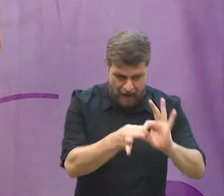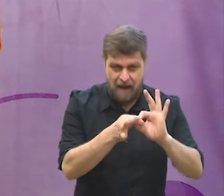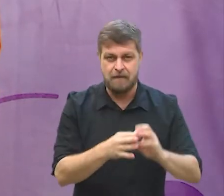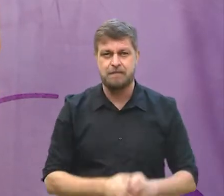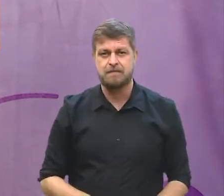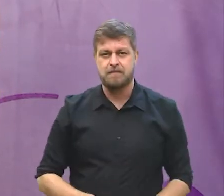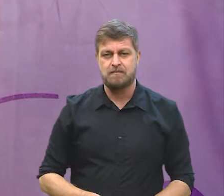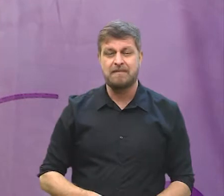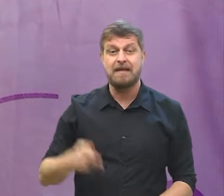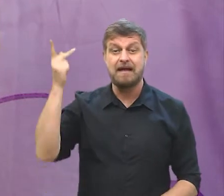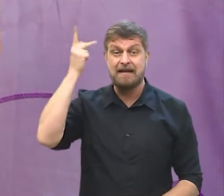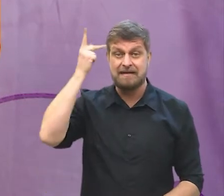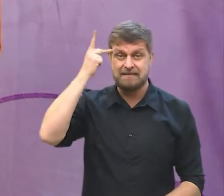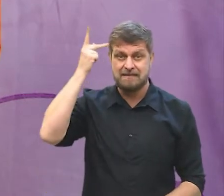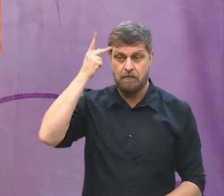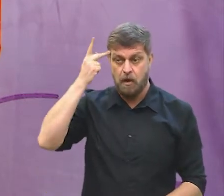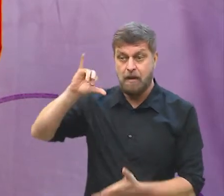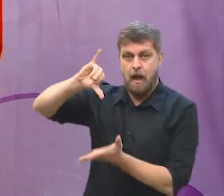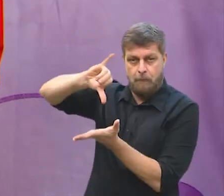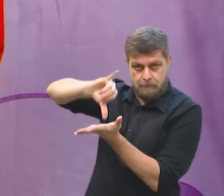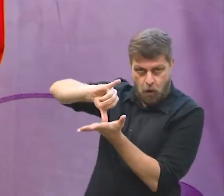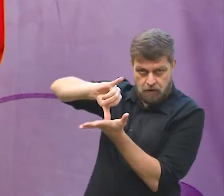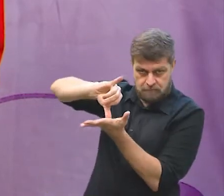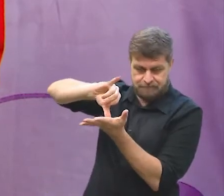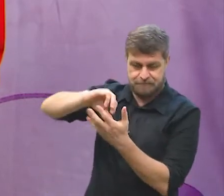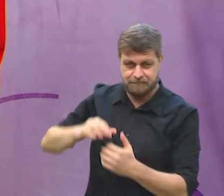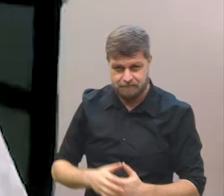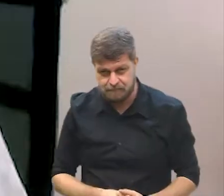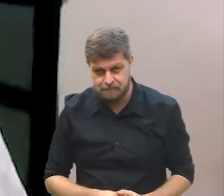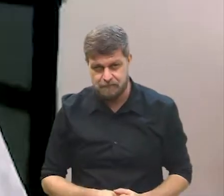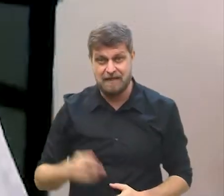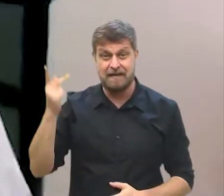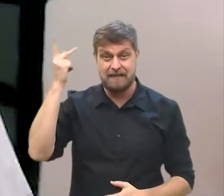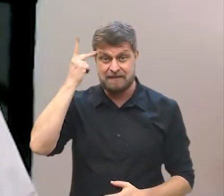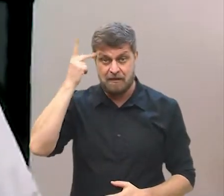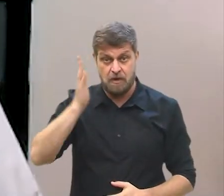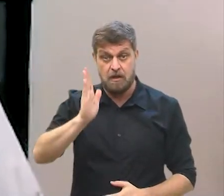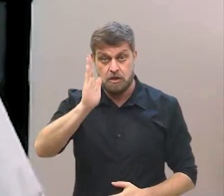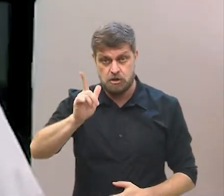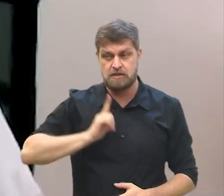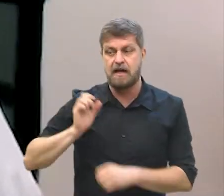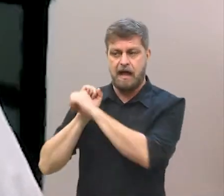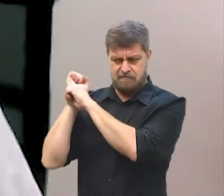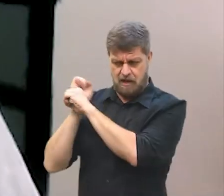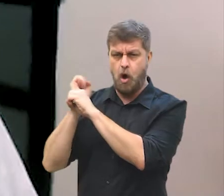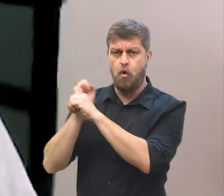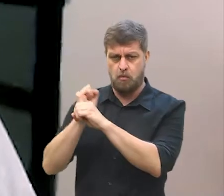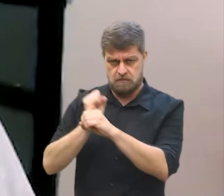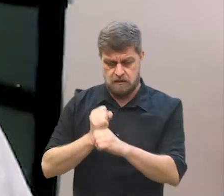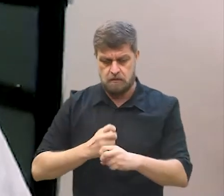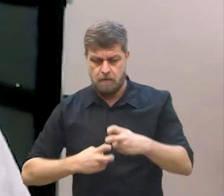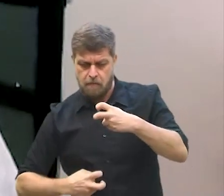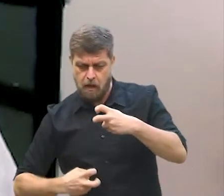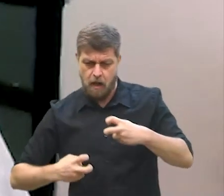Tem. São Paulo, na verdade, é o nosso polo, né? E São Paulo já tem alguns anos essa cirurgia